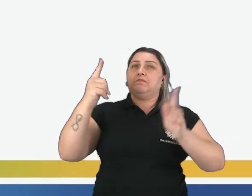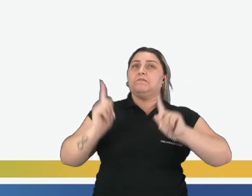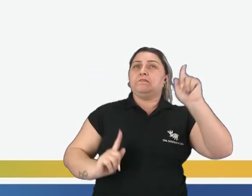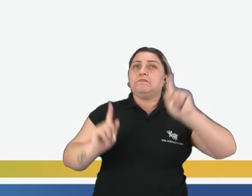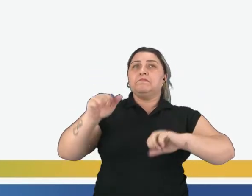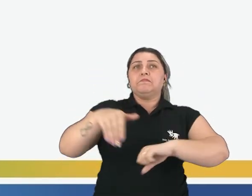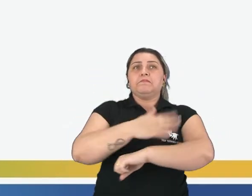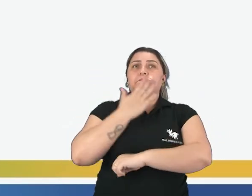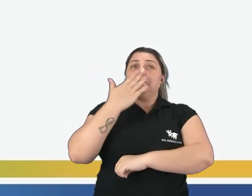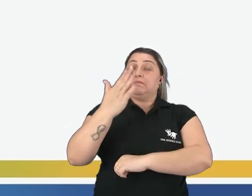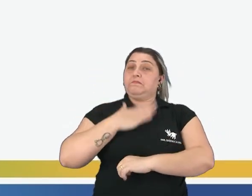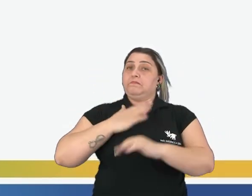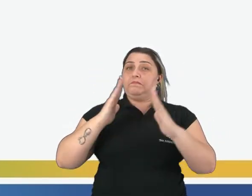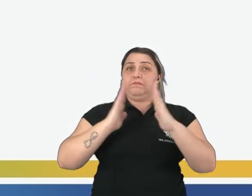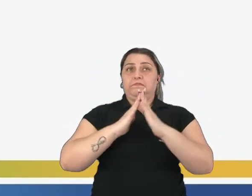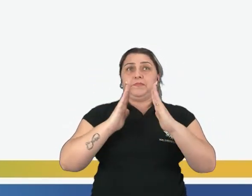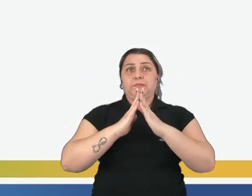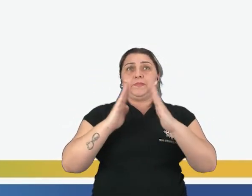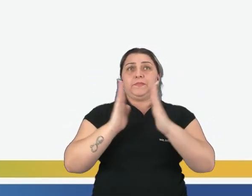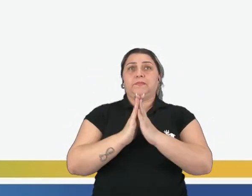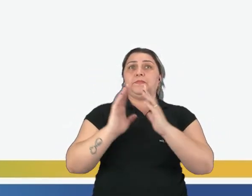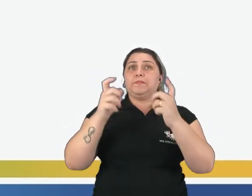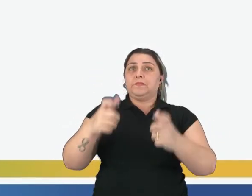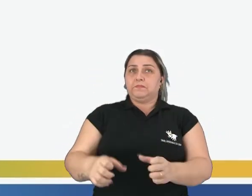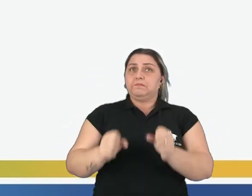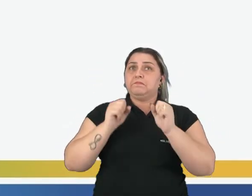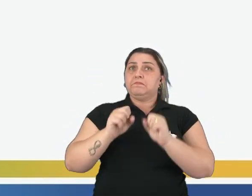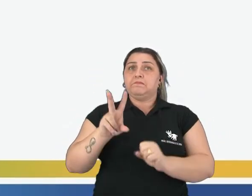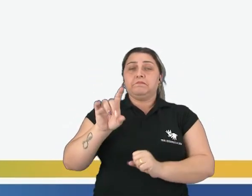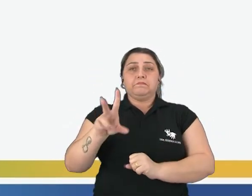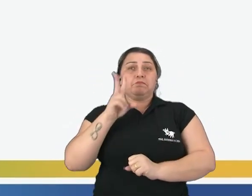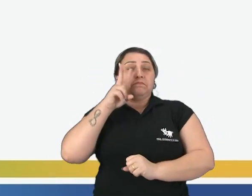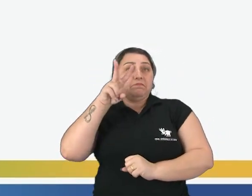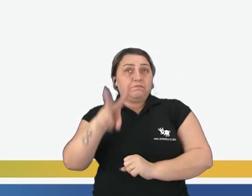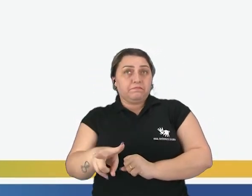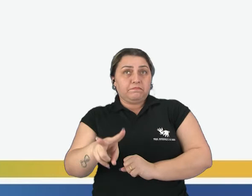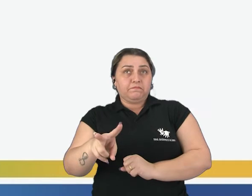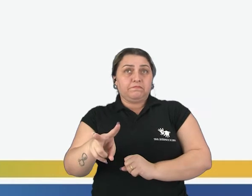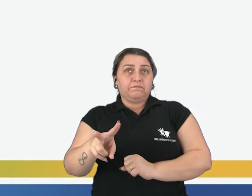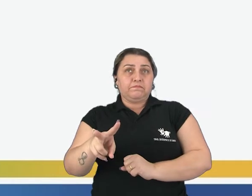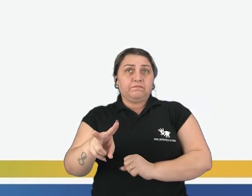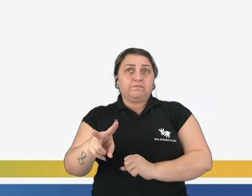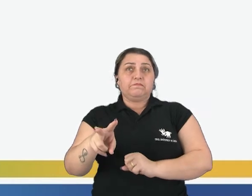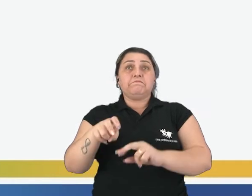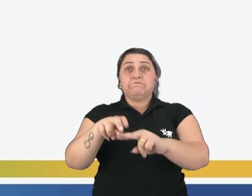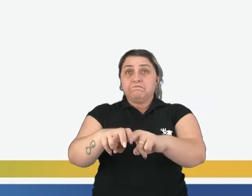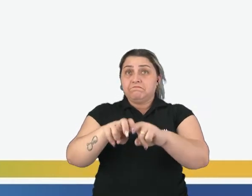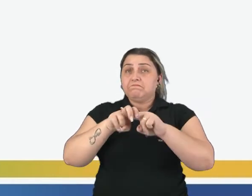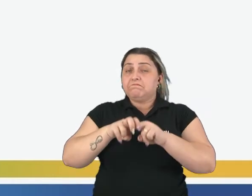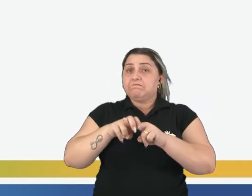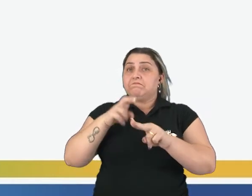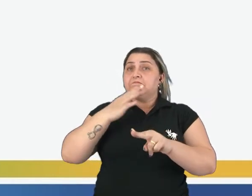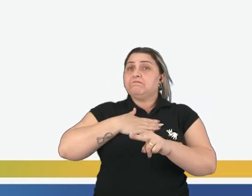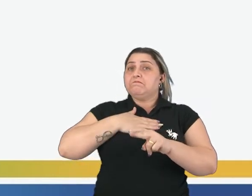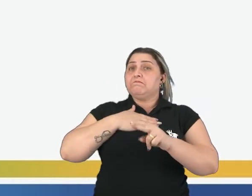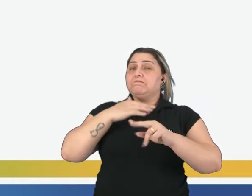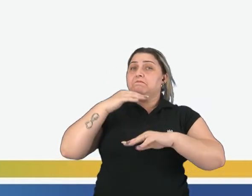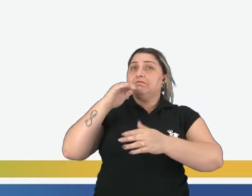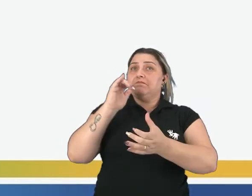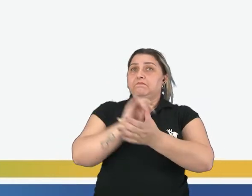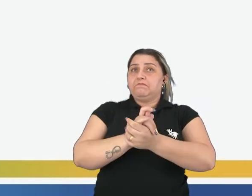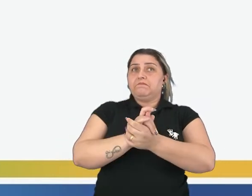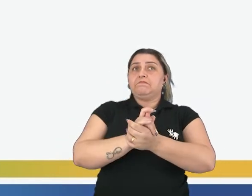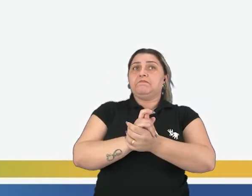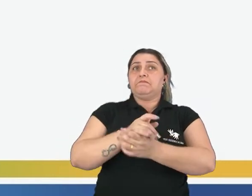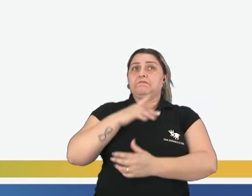1970, comemoravam-se os carnavais na rua em frente à minha casa, de onde eu só podia observar,